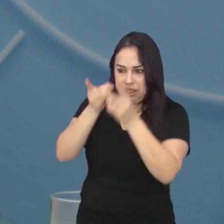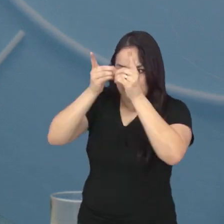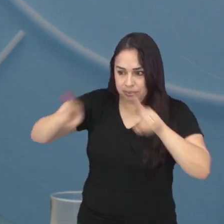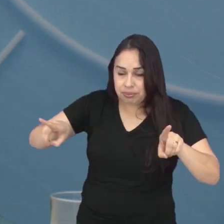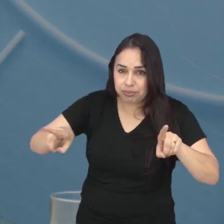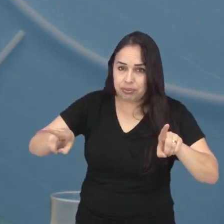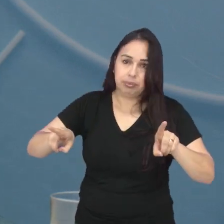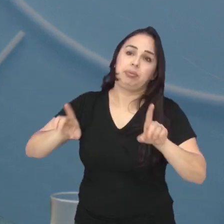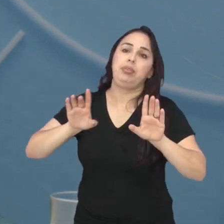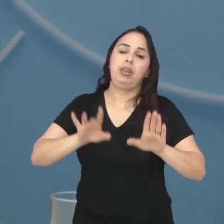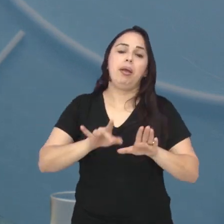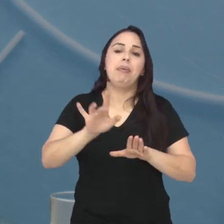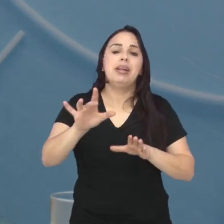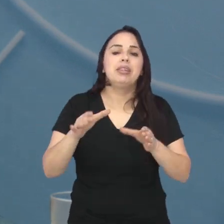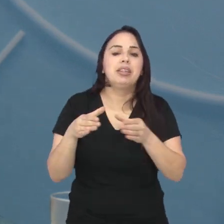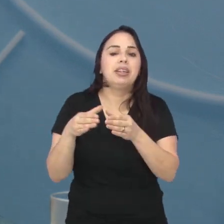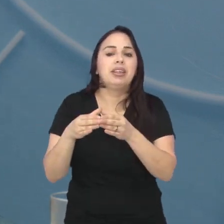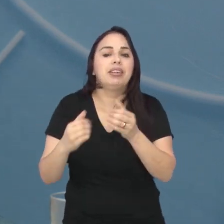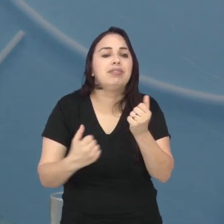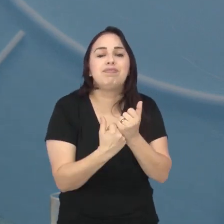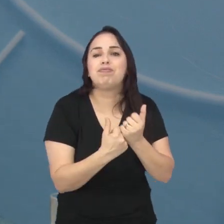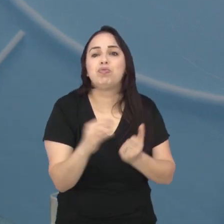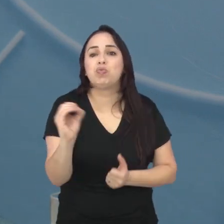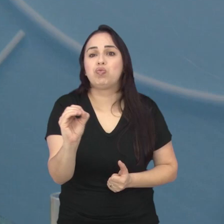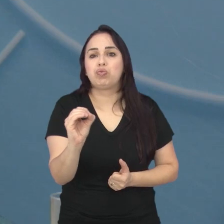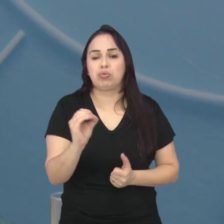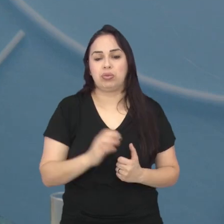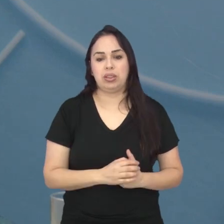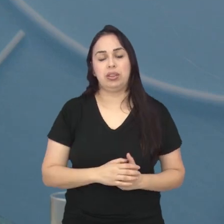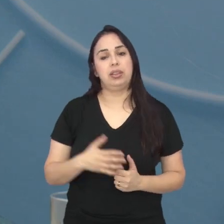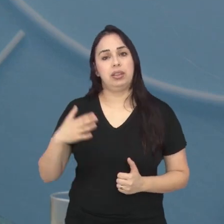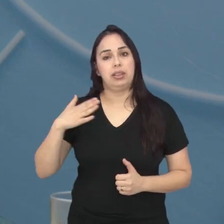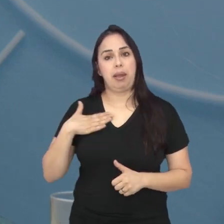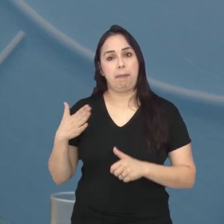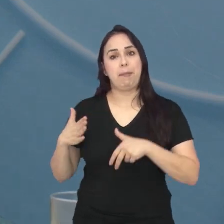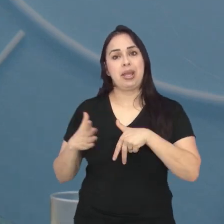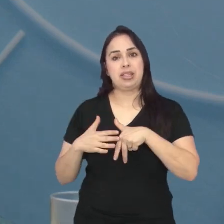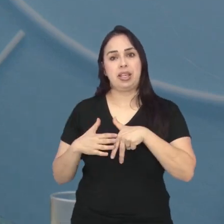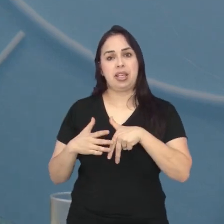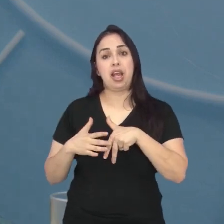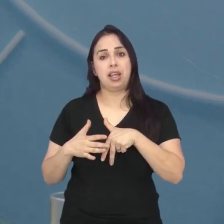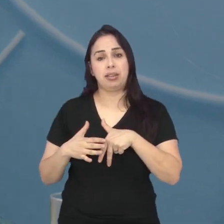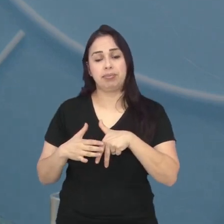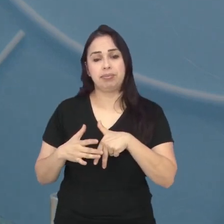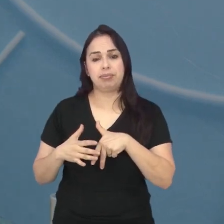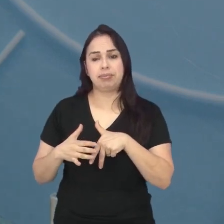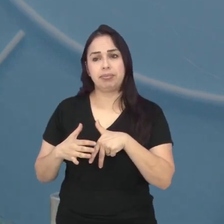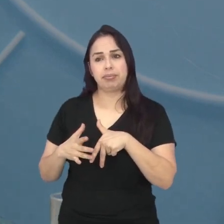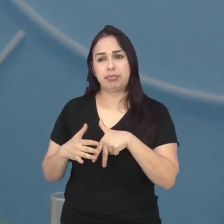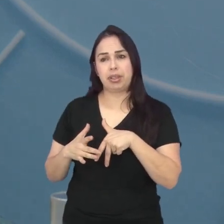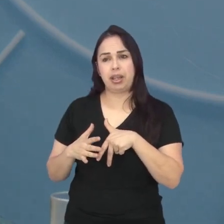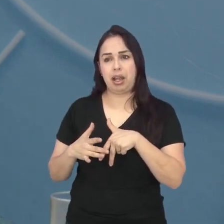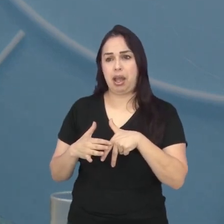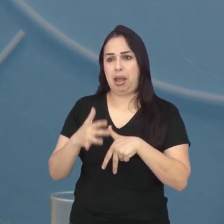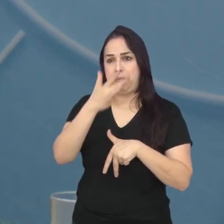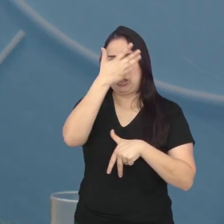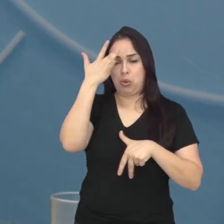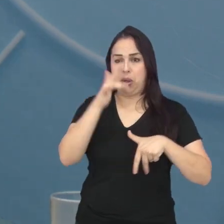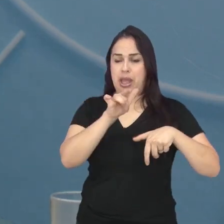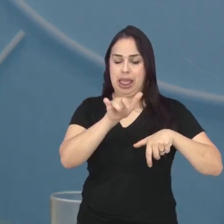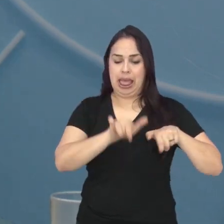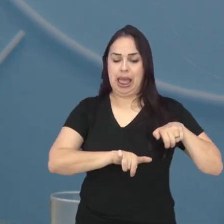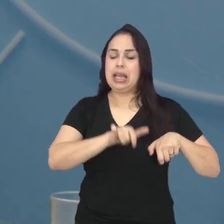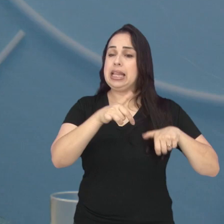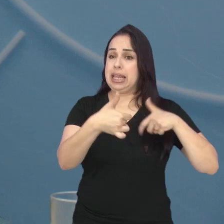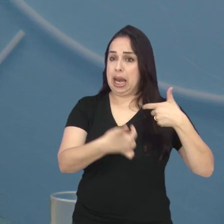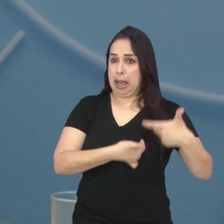sair. Mas, às vezes, a rede de apoio não apoia. Então, eu tenho pacientes que a pessoa trabalha,